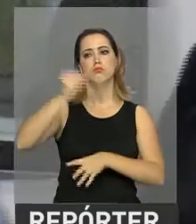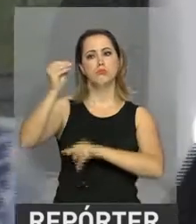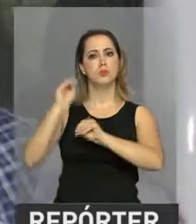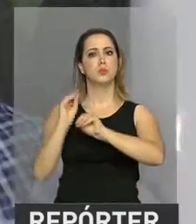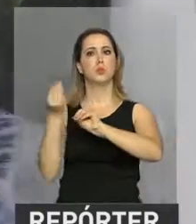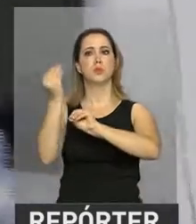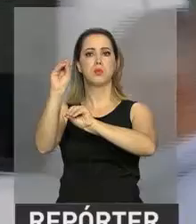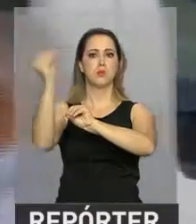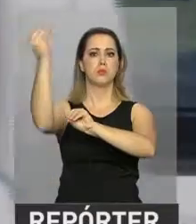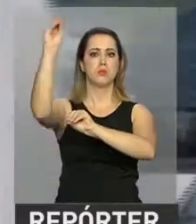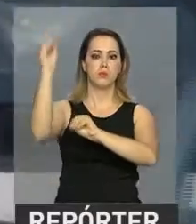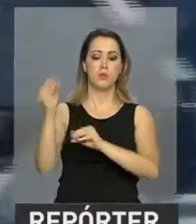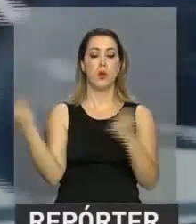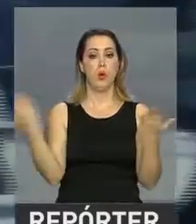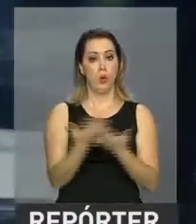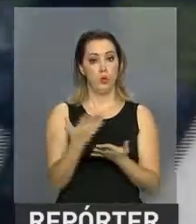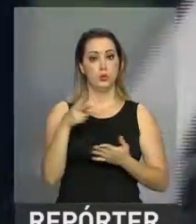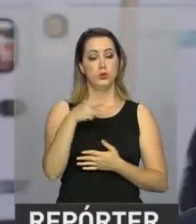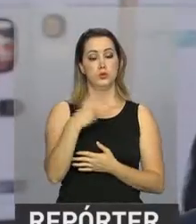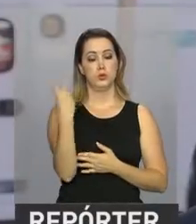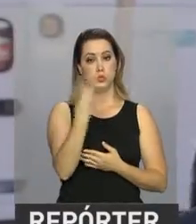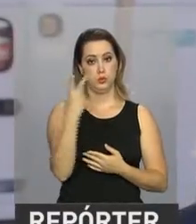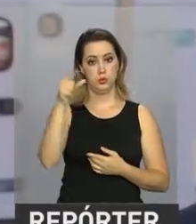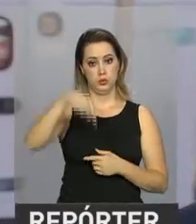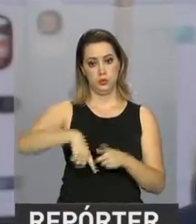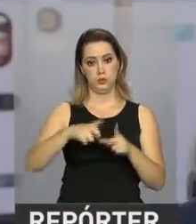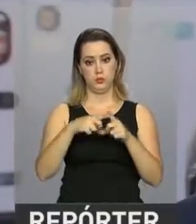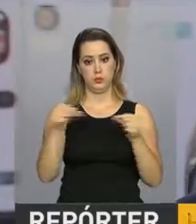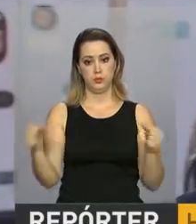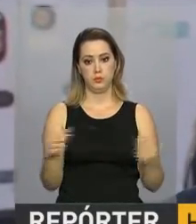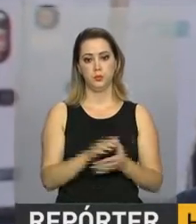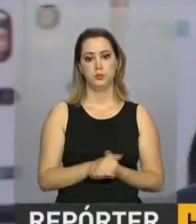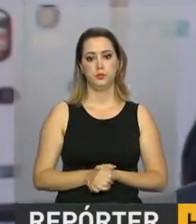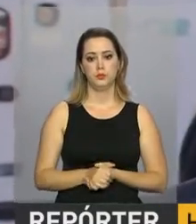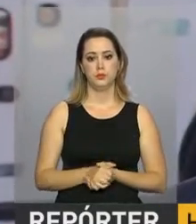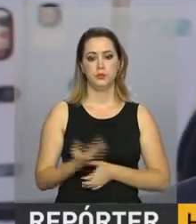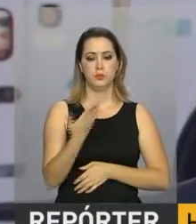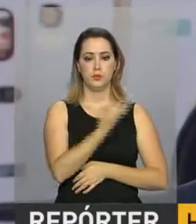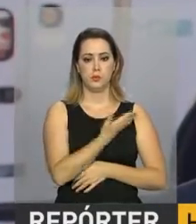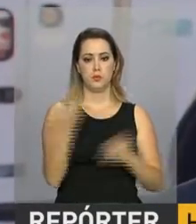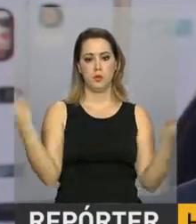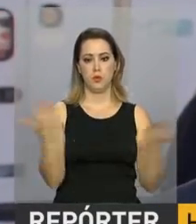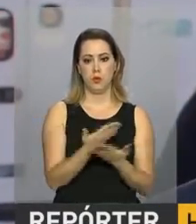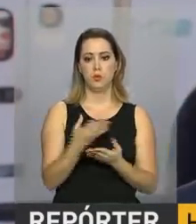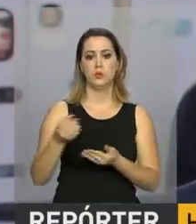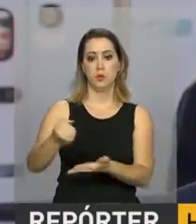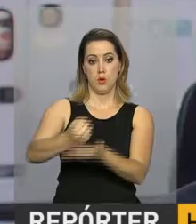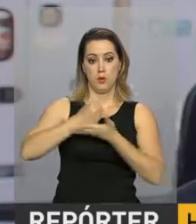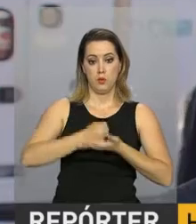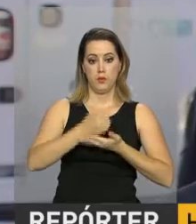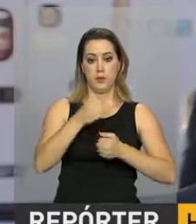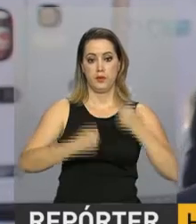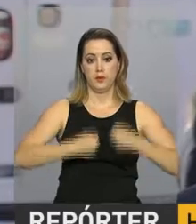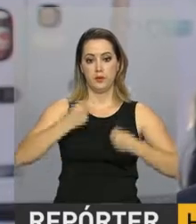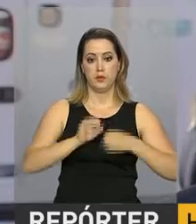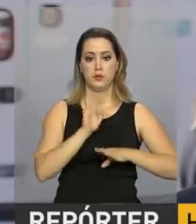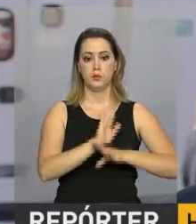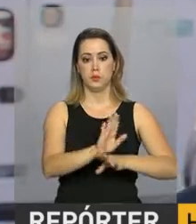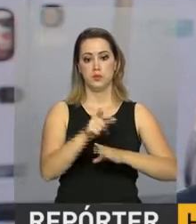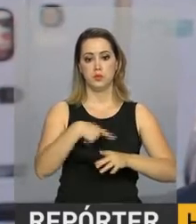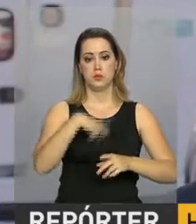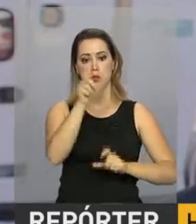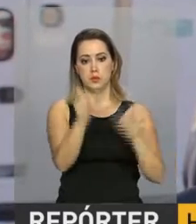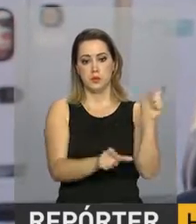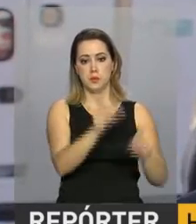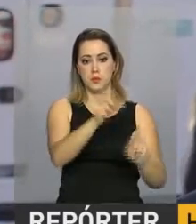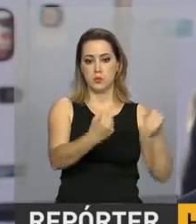foram entregues nesta manhã em Brasília. Esses dois veículos que hoje foram entregues vão nos ajudar a levar nossos agentes até as casas para